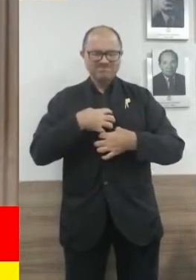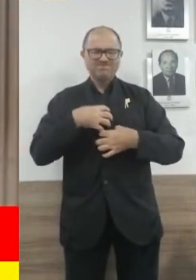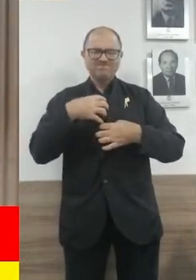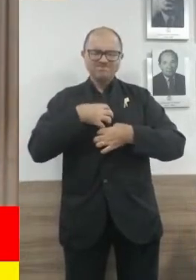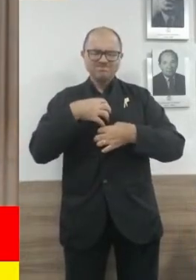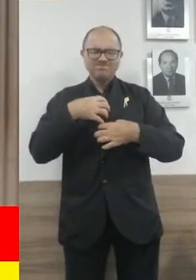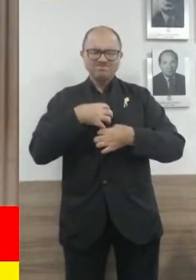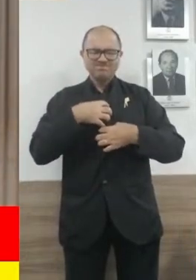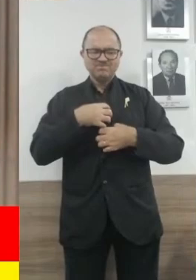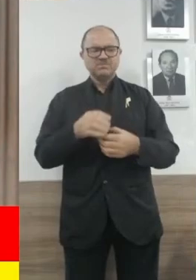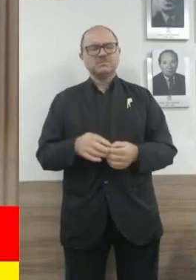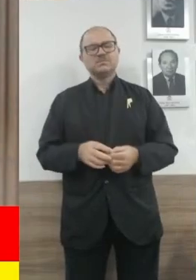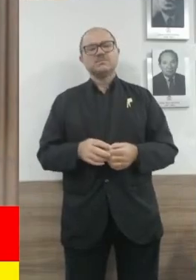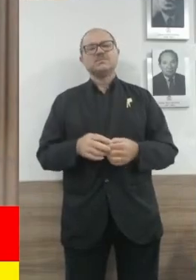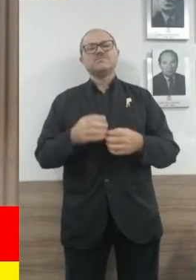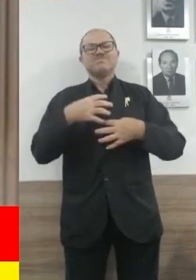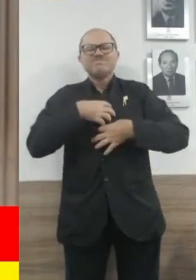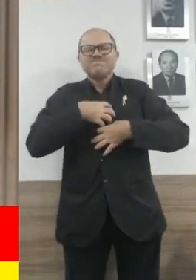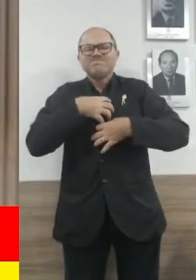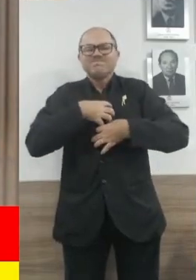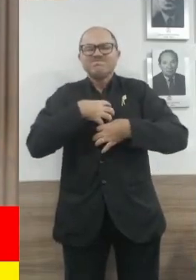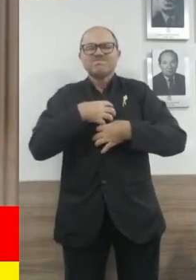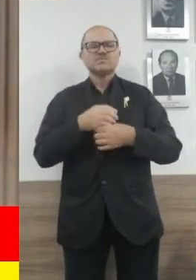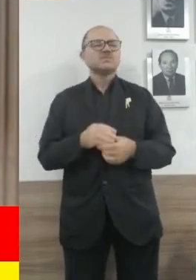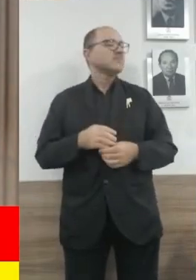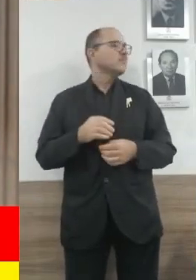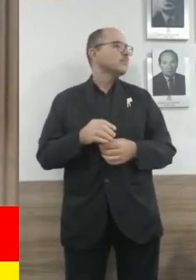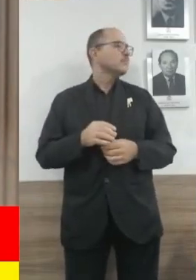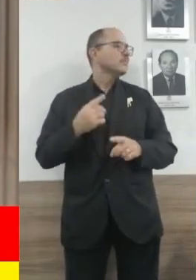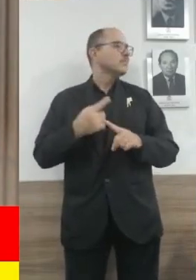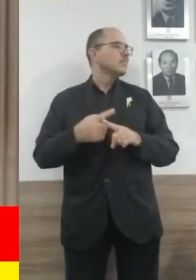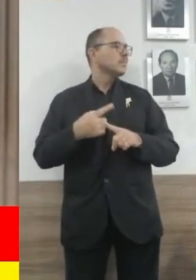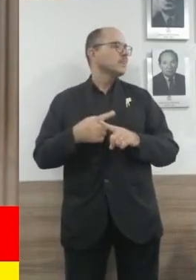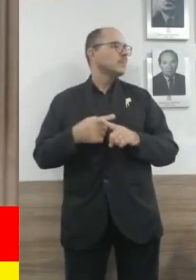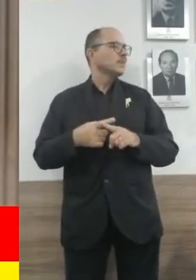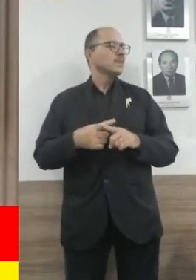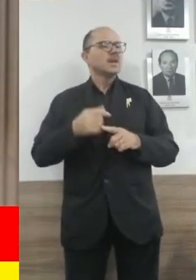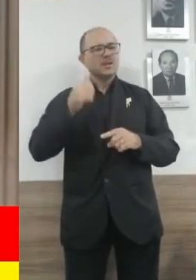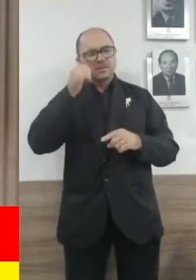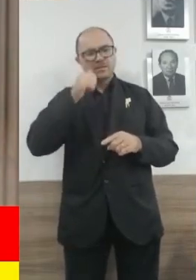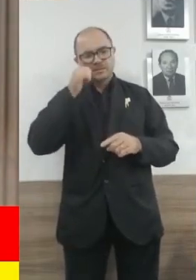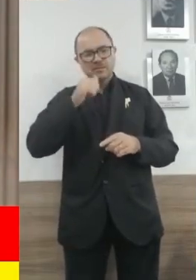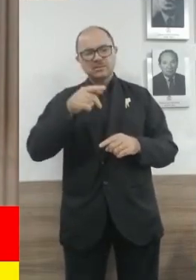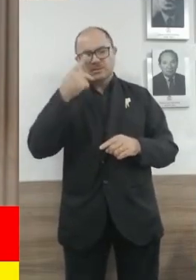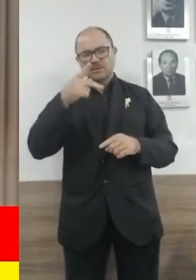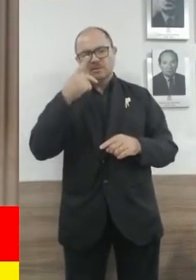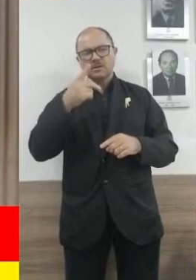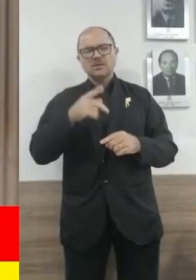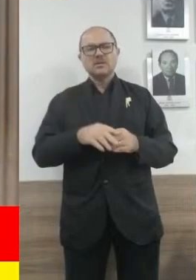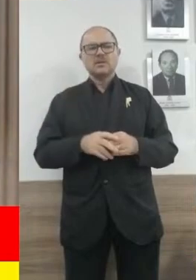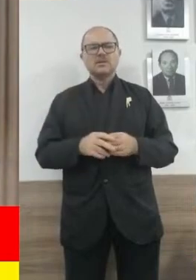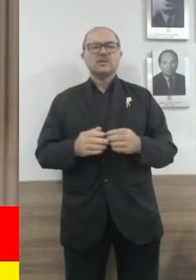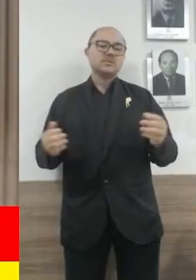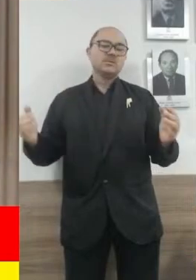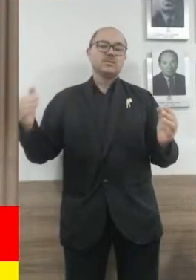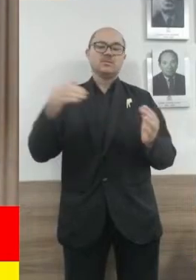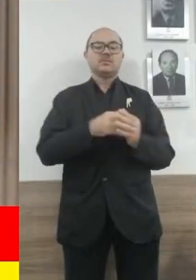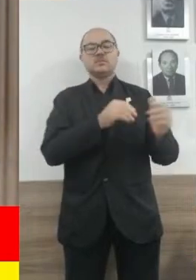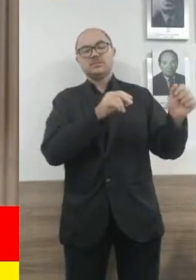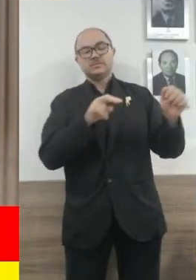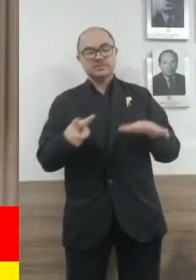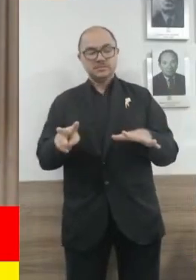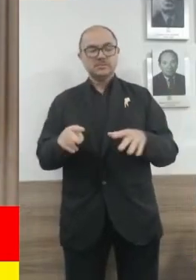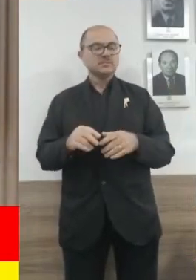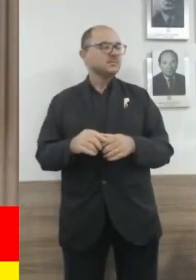sinto muitíssimo porque o que essa cidadã disse durante o último final de